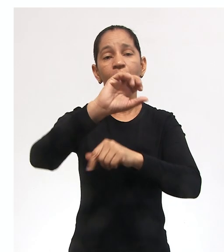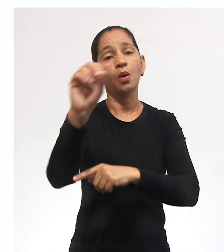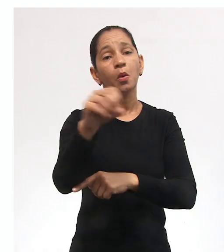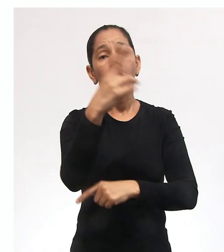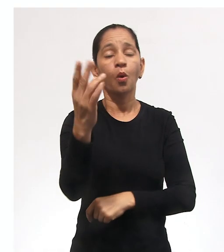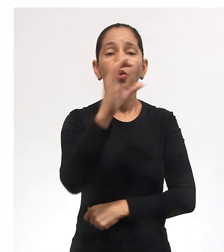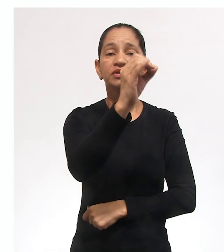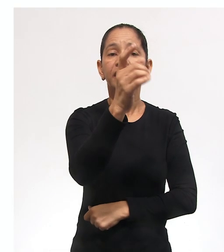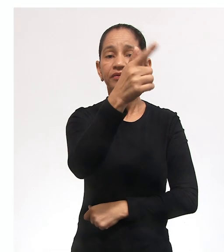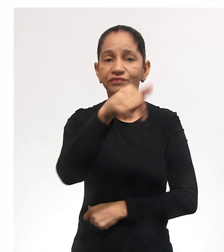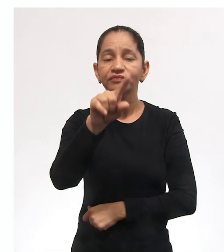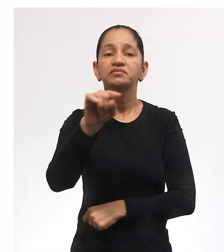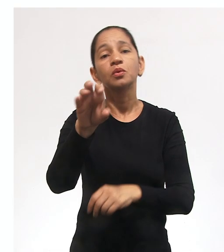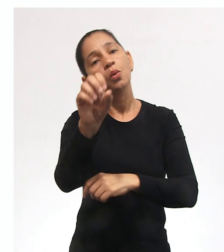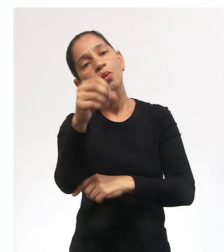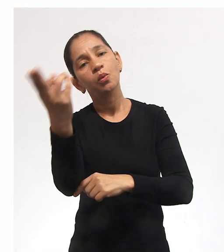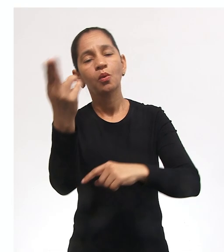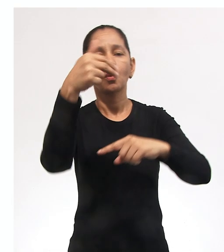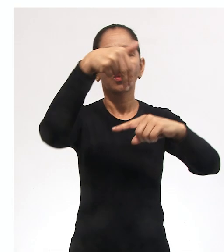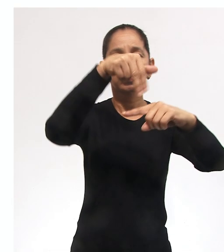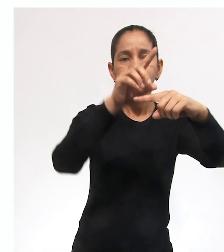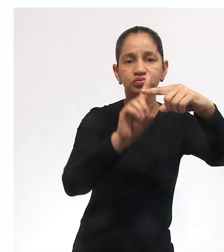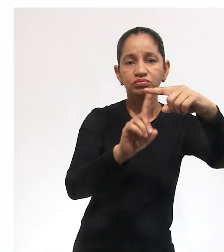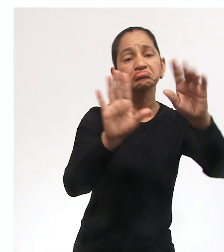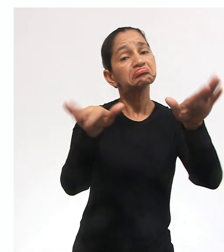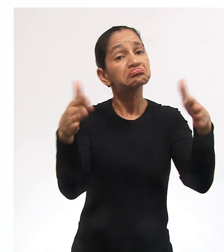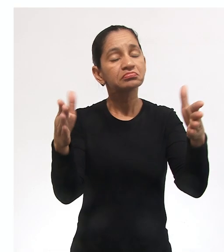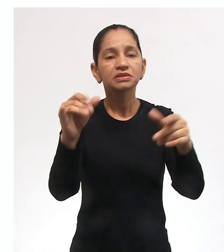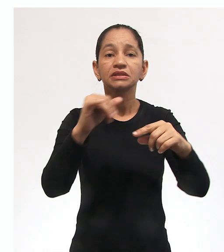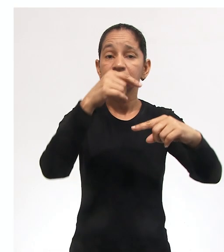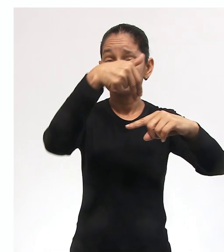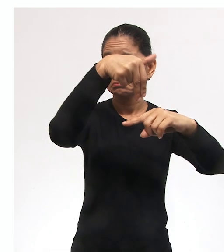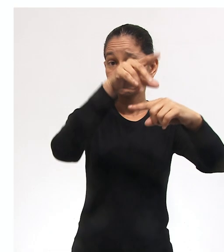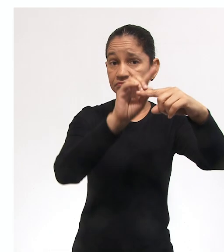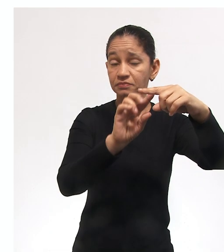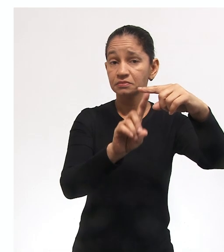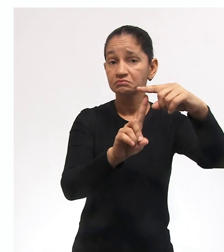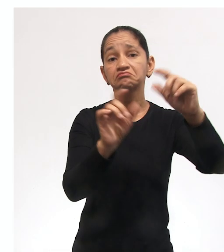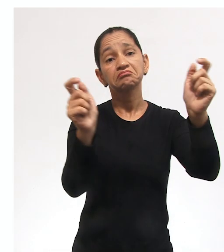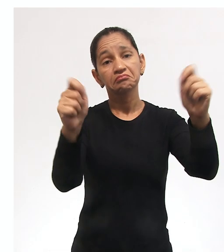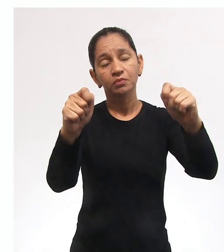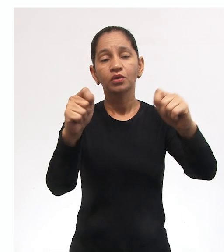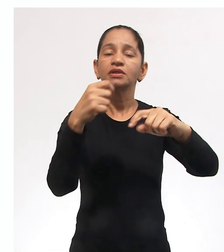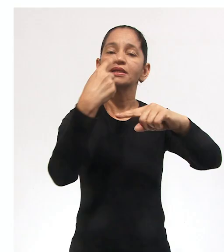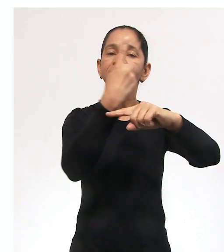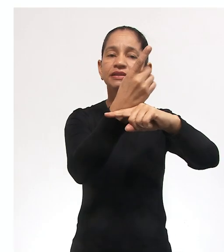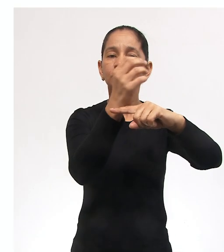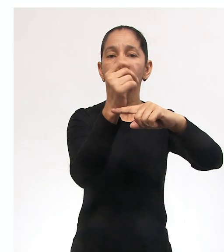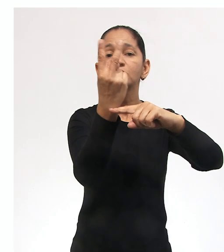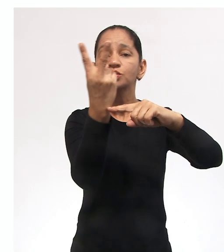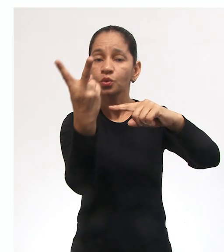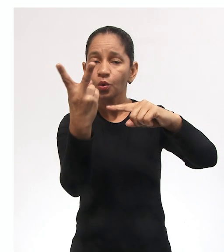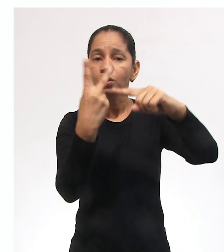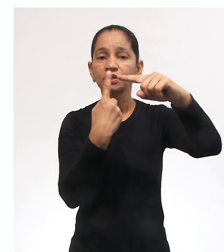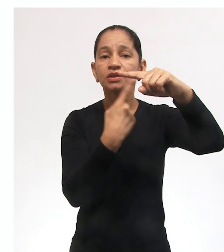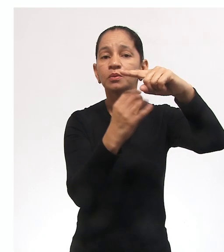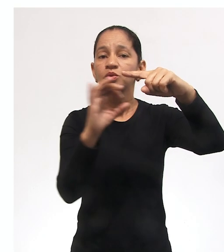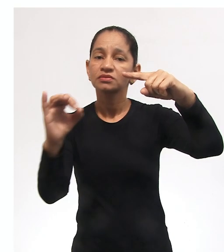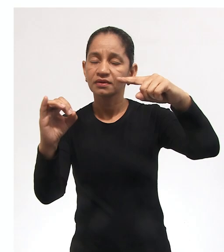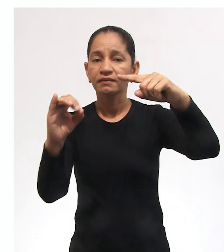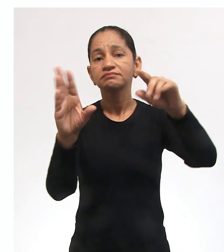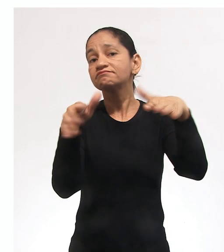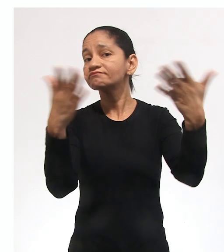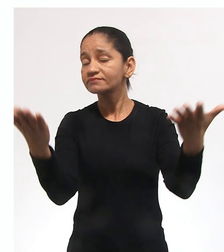em decimal ou em fração. Transformando em fração, nós vamos ter aqui 112 dividido por